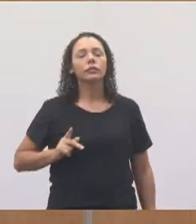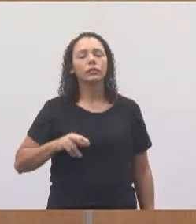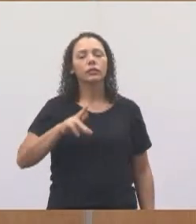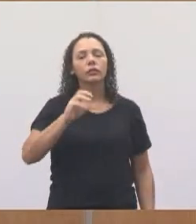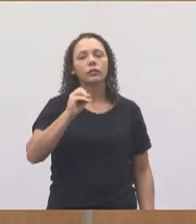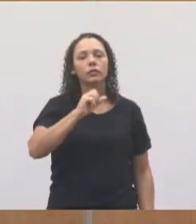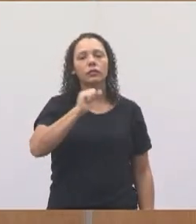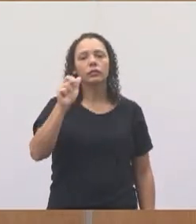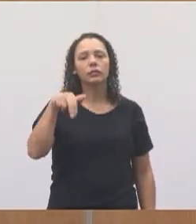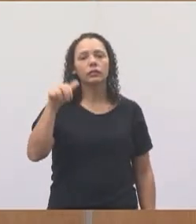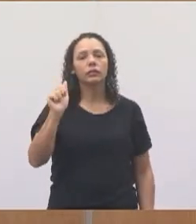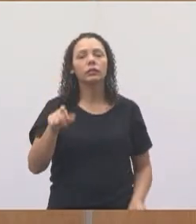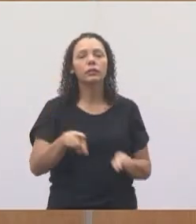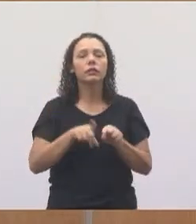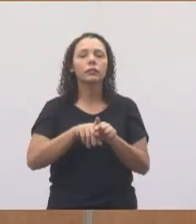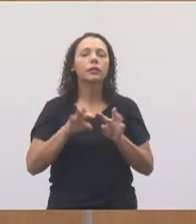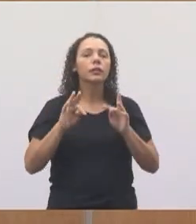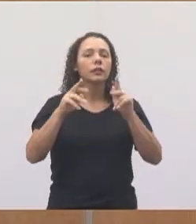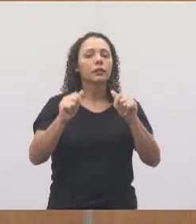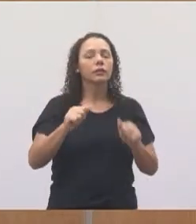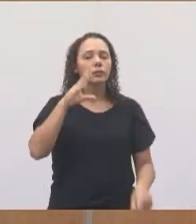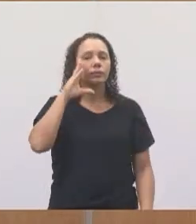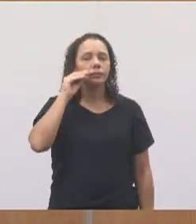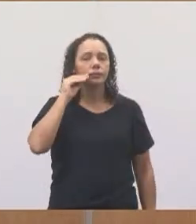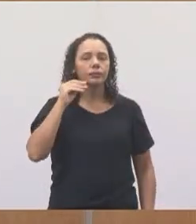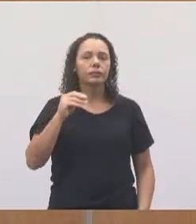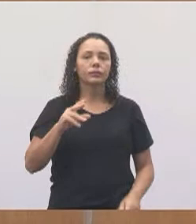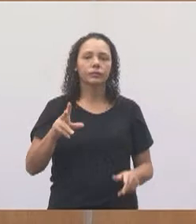quero cumprimentar também a todos os funcionários da Prefeitura.